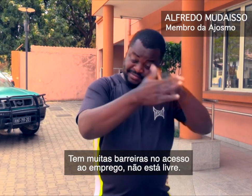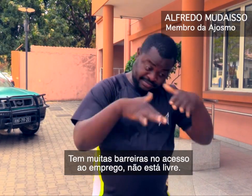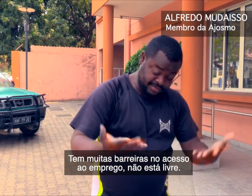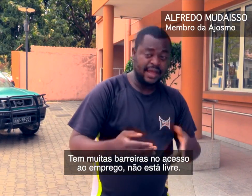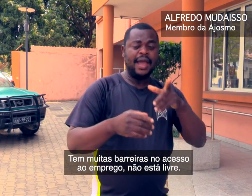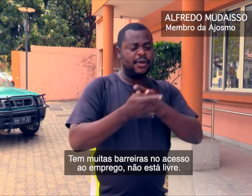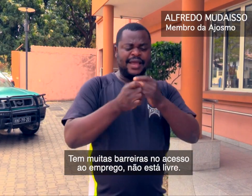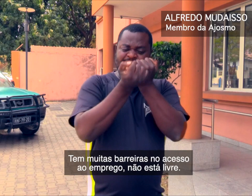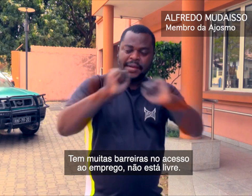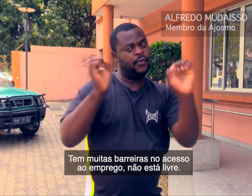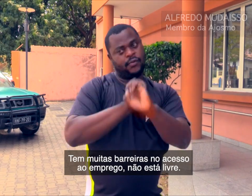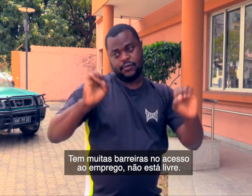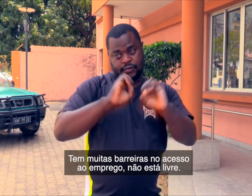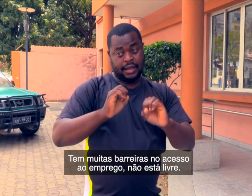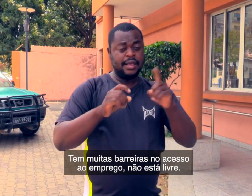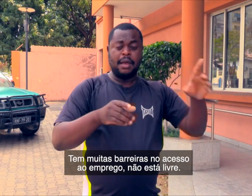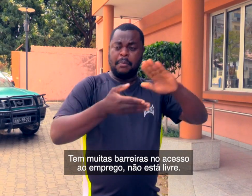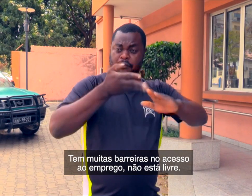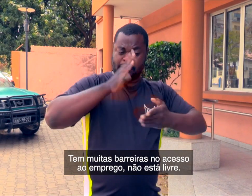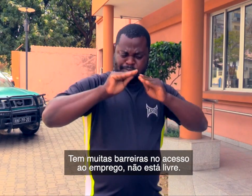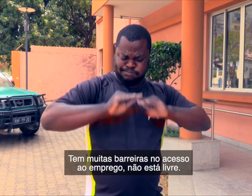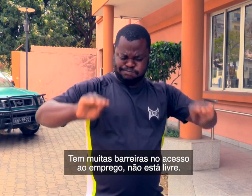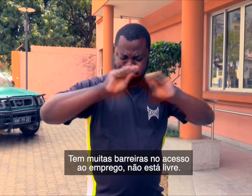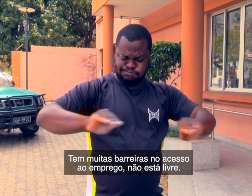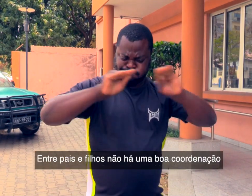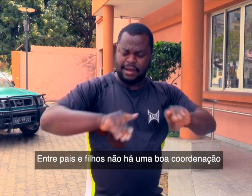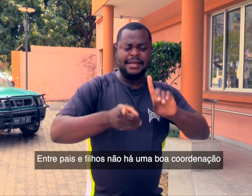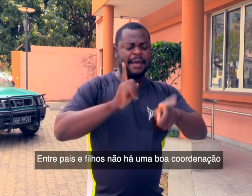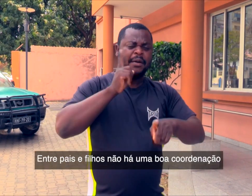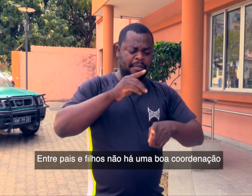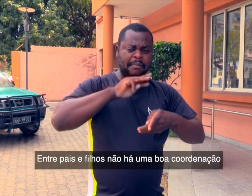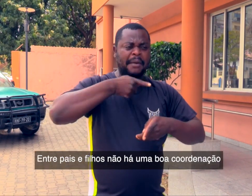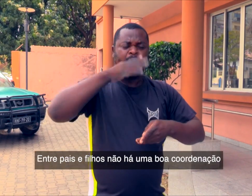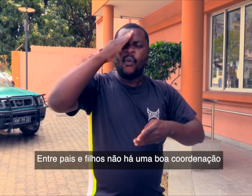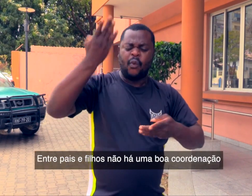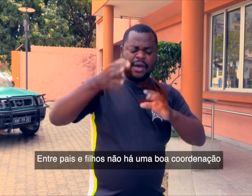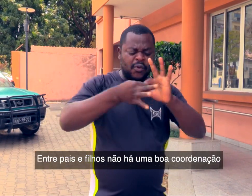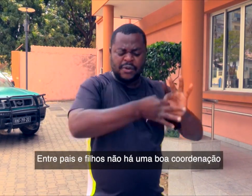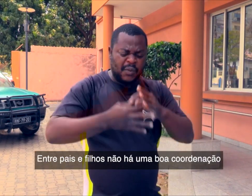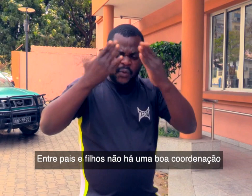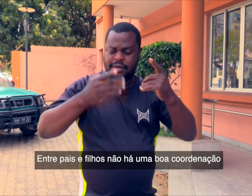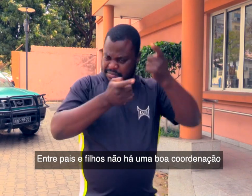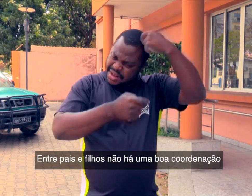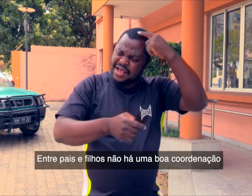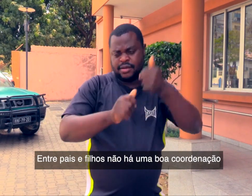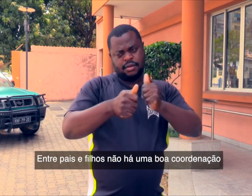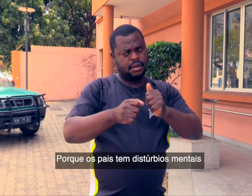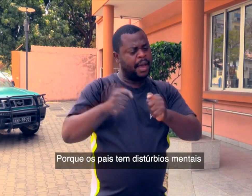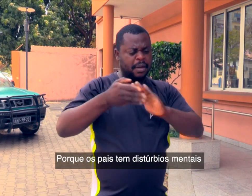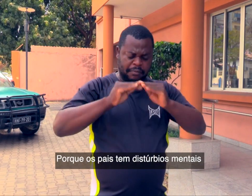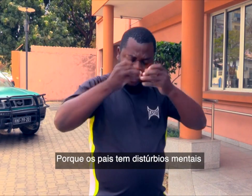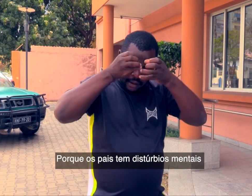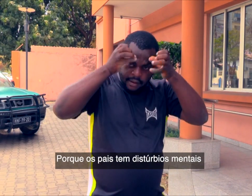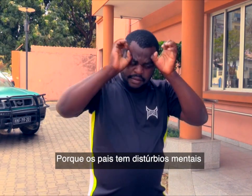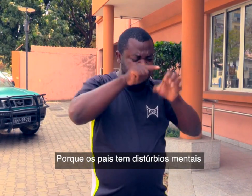Tem muitas barreiras no acesso ao emprego, não está livre. Entre pais e filhos não há uma boa coordenação,